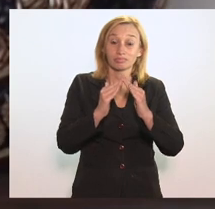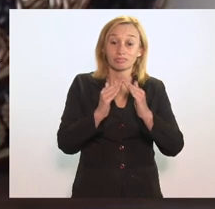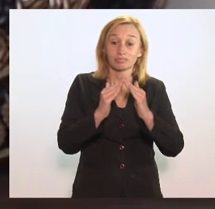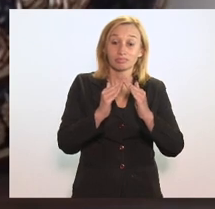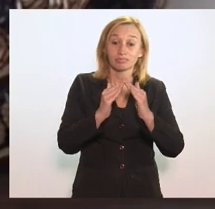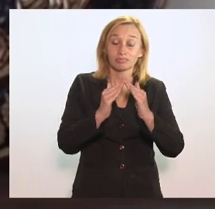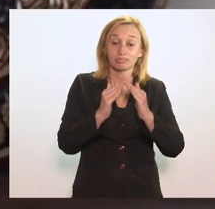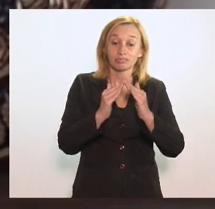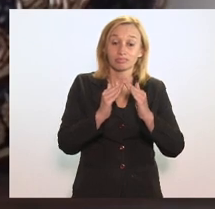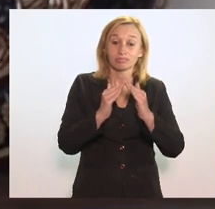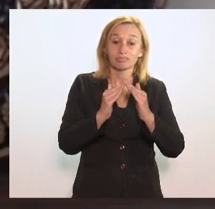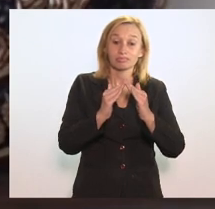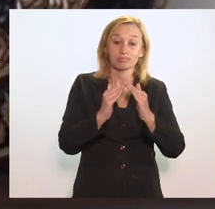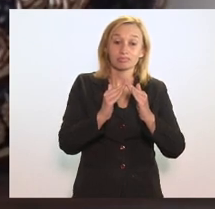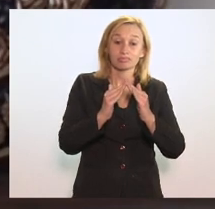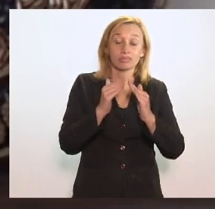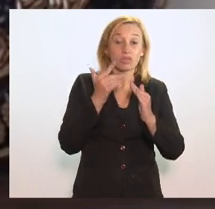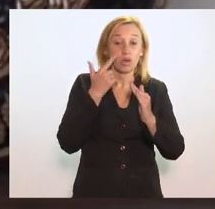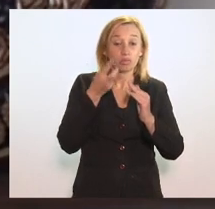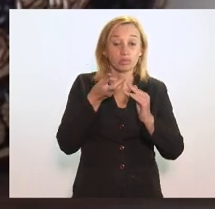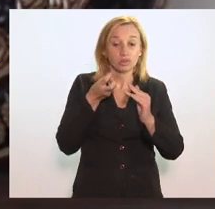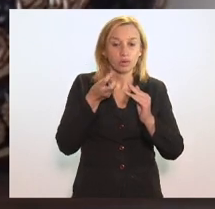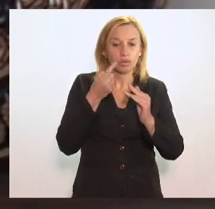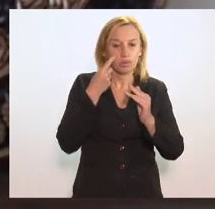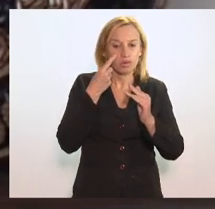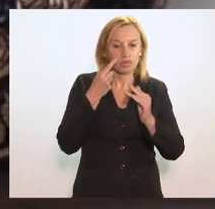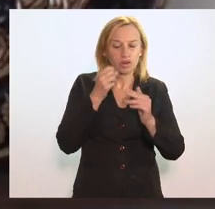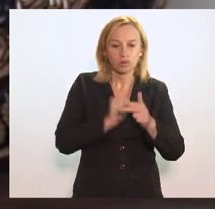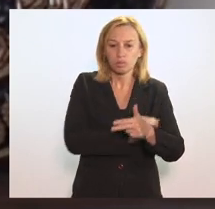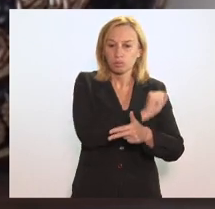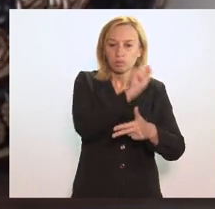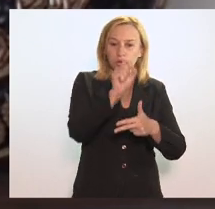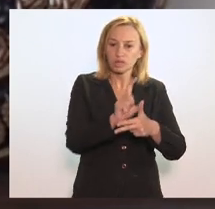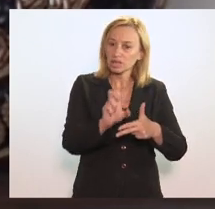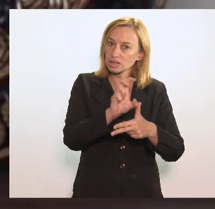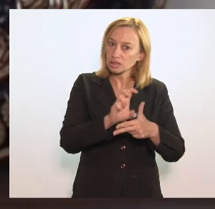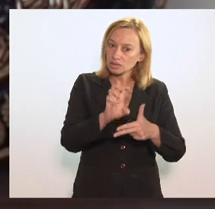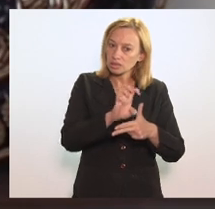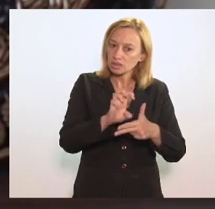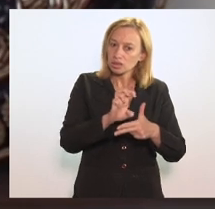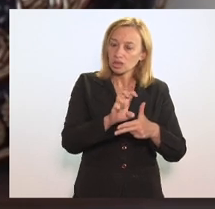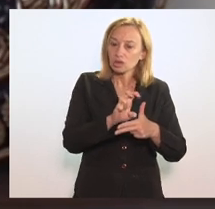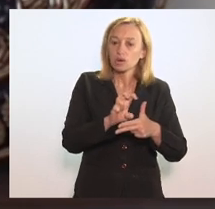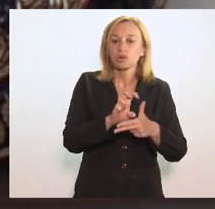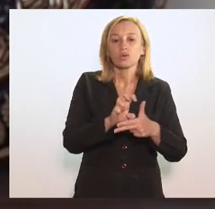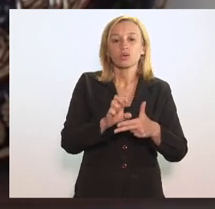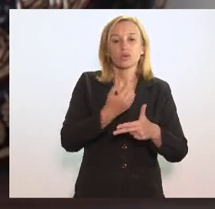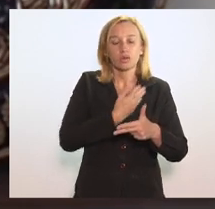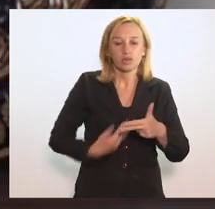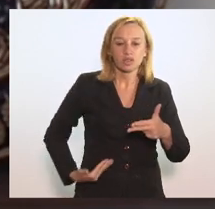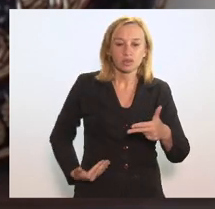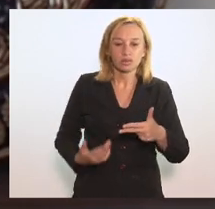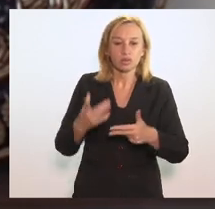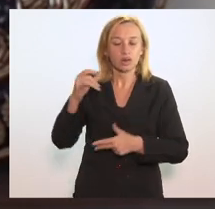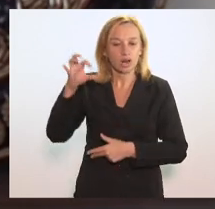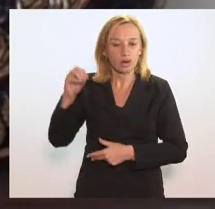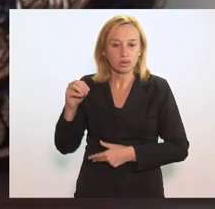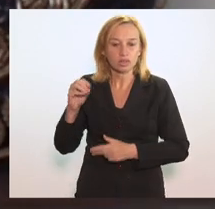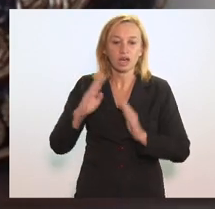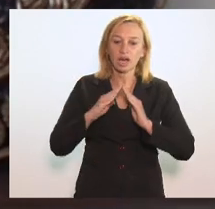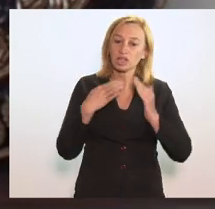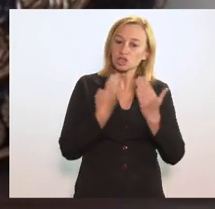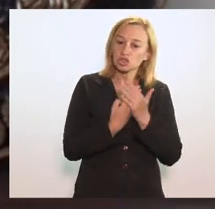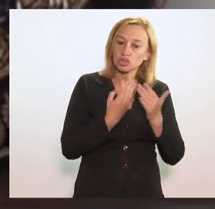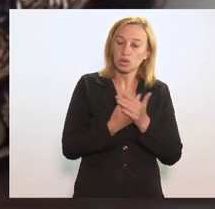entre num ponto que, ao meu ver, é do Poder Executivo. O governador Cláudio Castro, ele disse que as escolas seriam